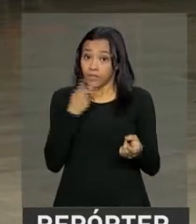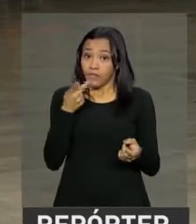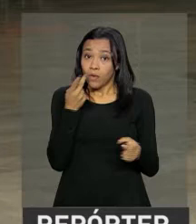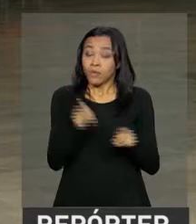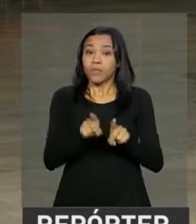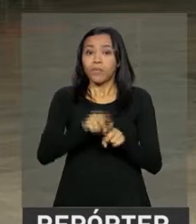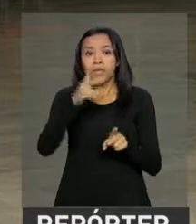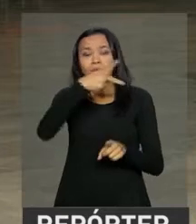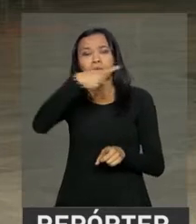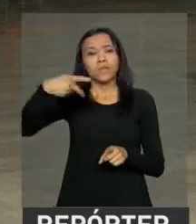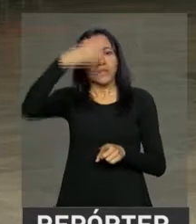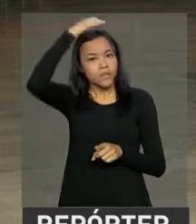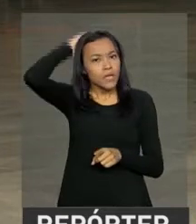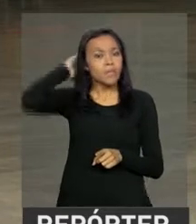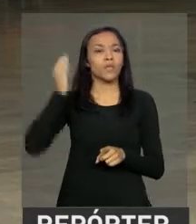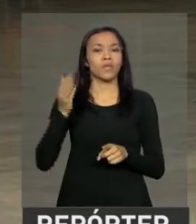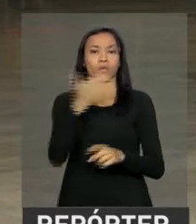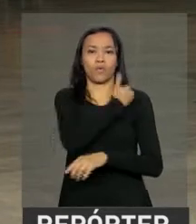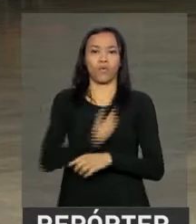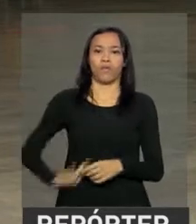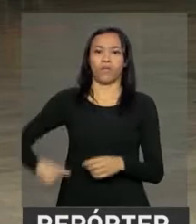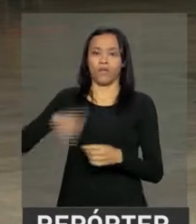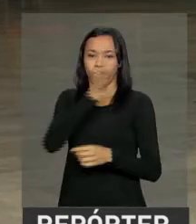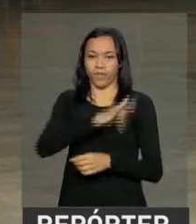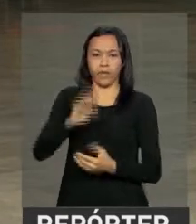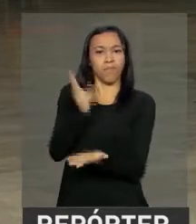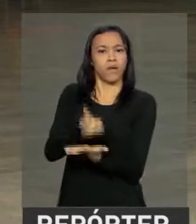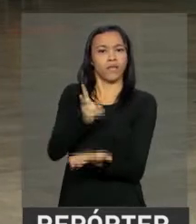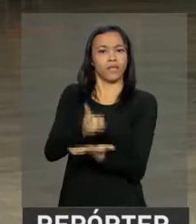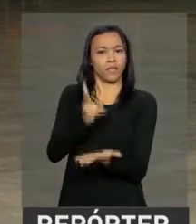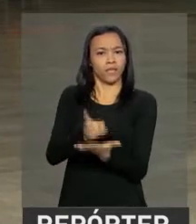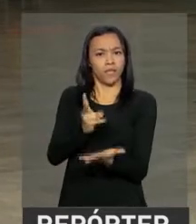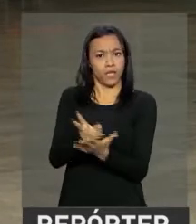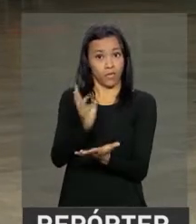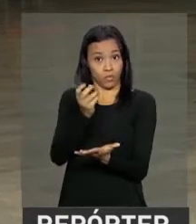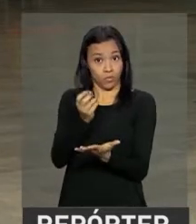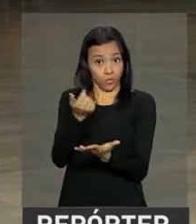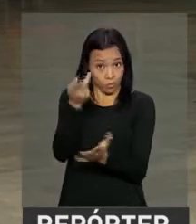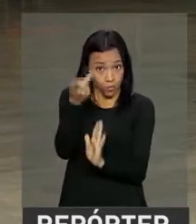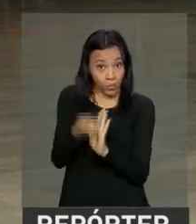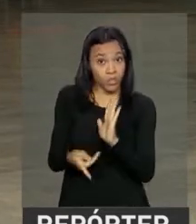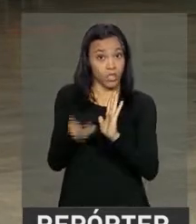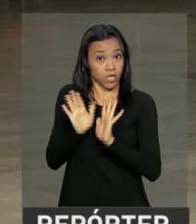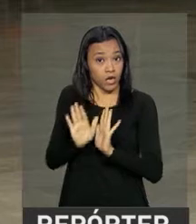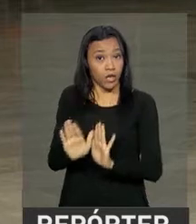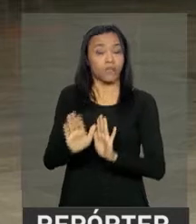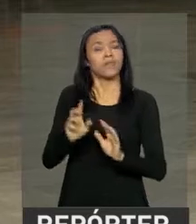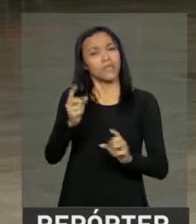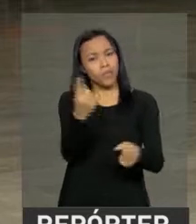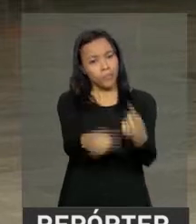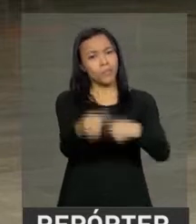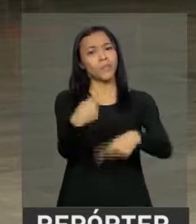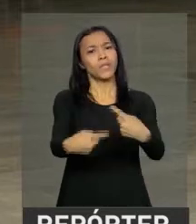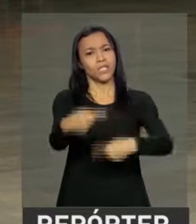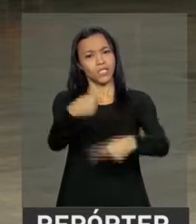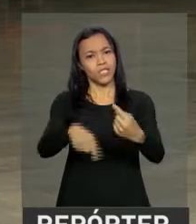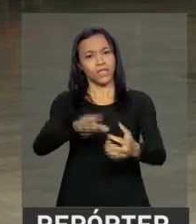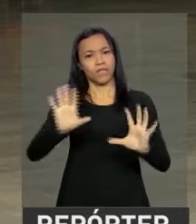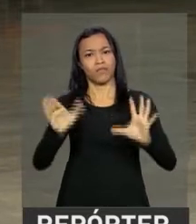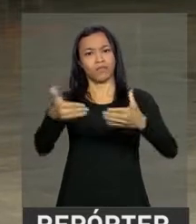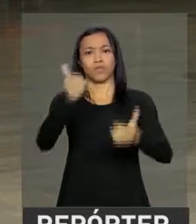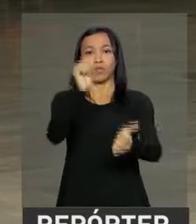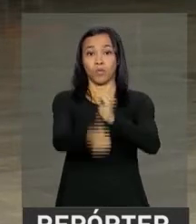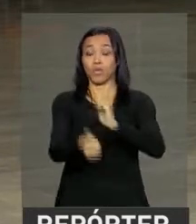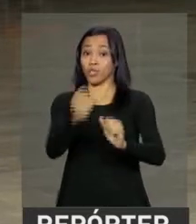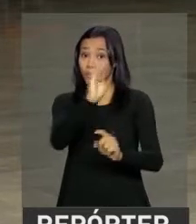que o governo federal vai manter no Ministério do Esporte os grandes projetos e também a política esportiva para que o Brasil se torne